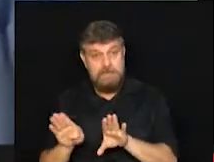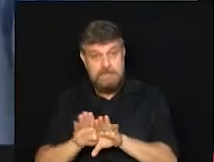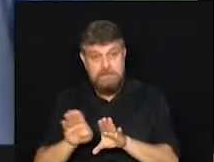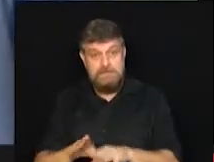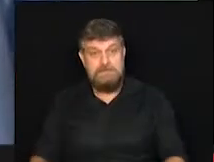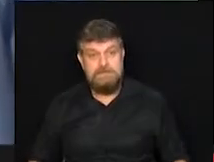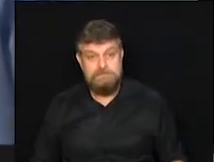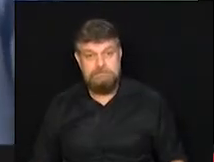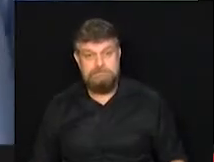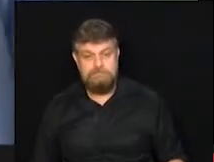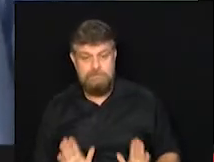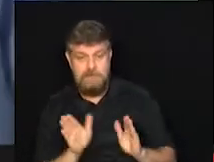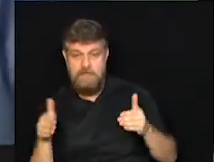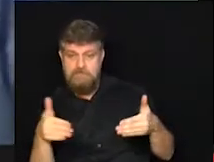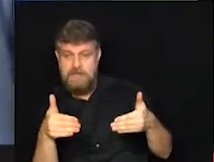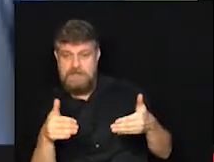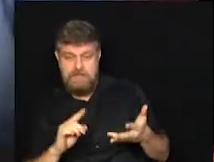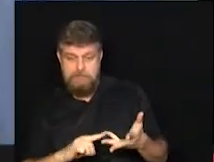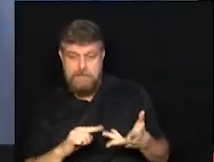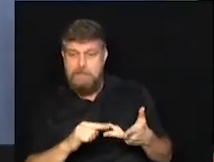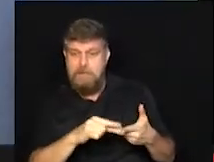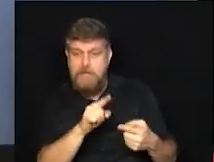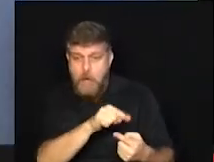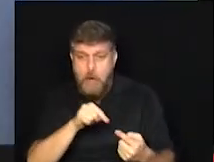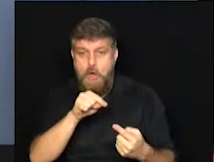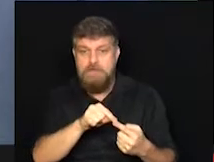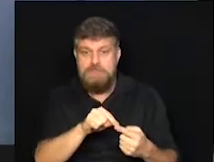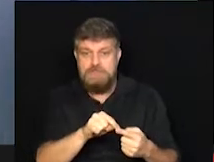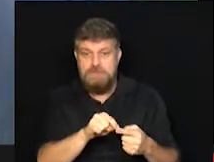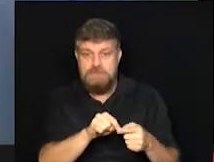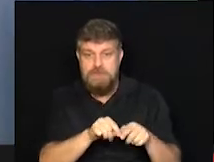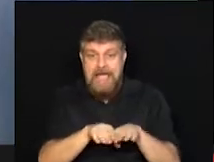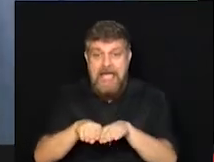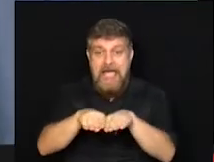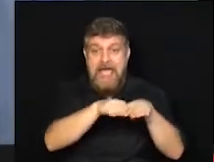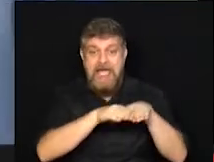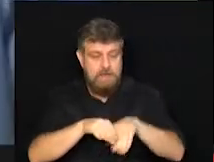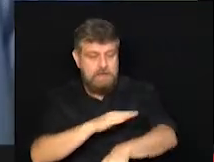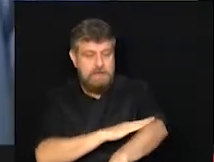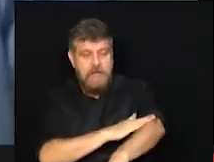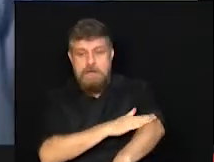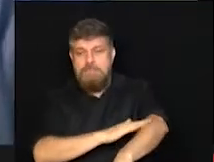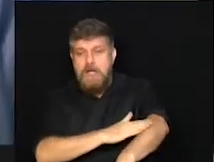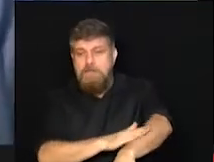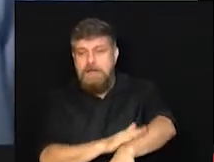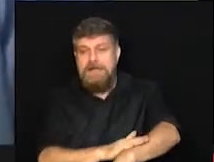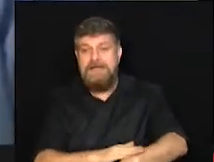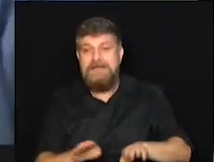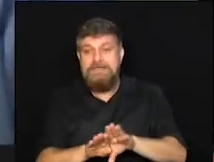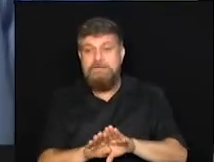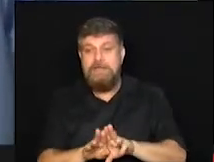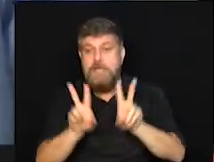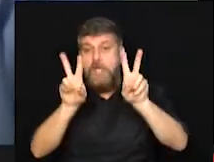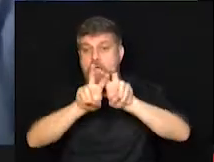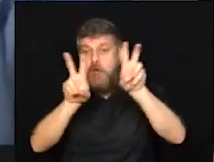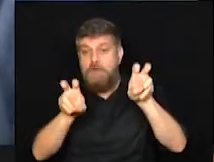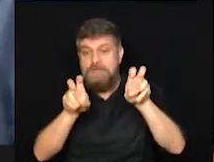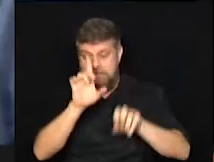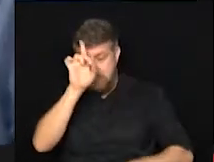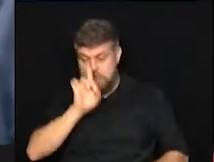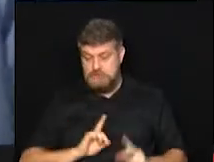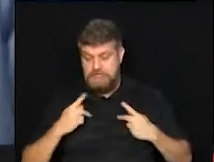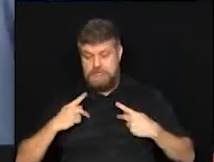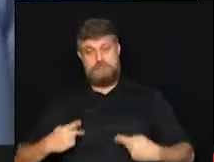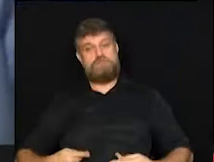as causas de promoção da igualdade racial, com essa causa dos direitos humanos, né? Que é aí que nós temos